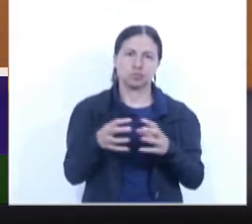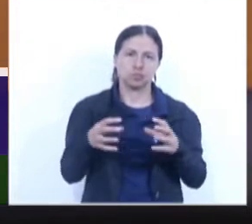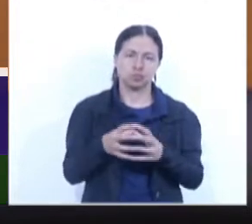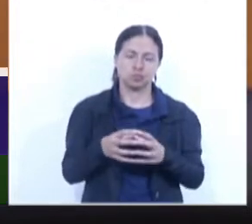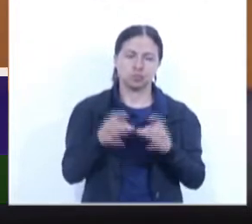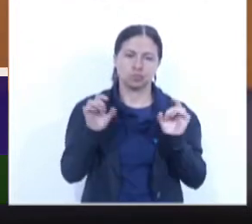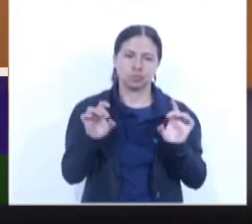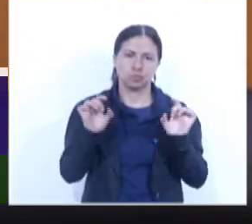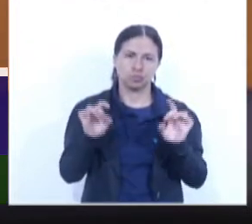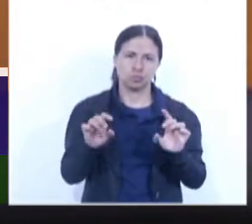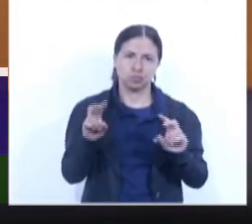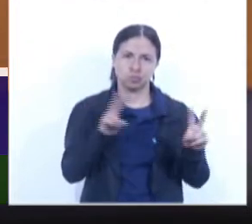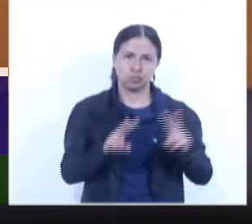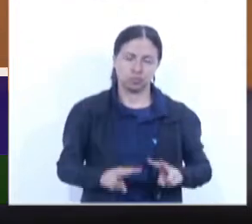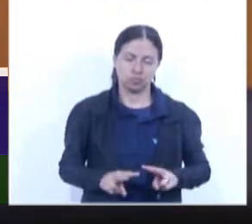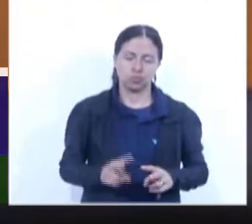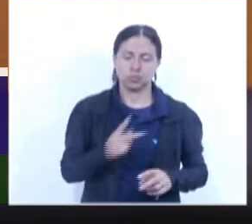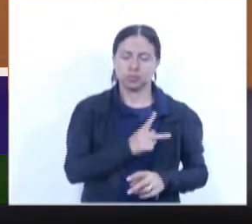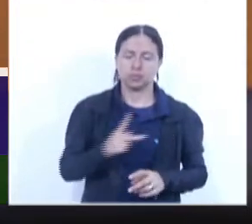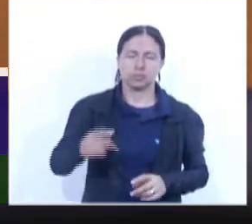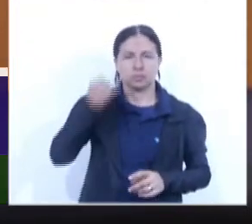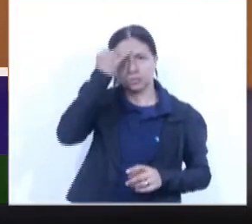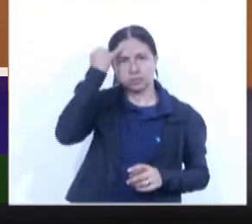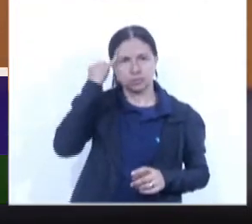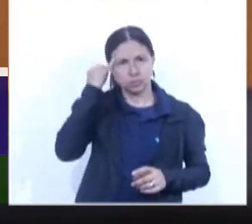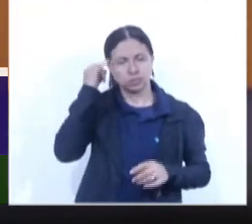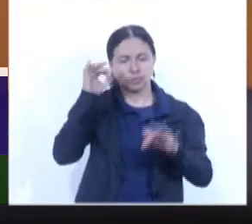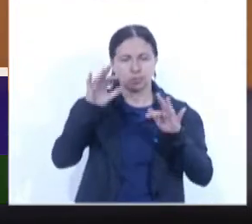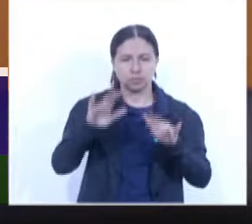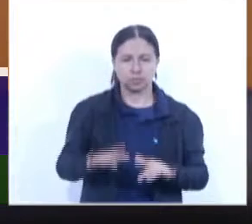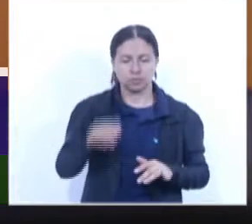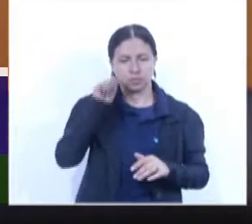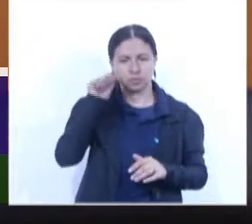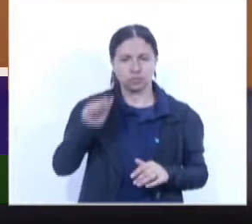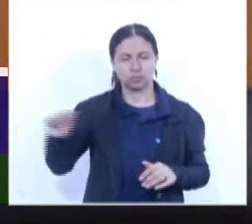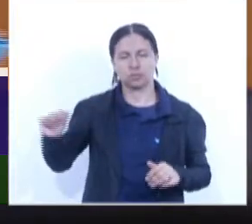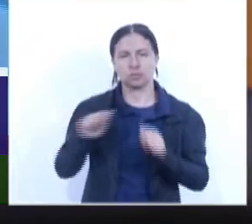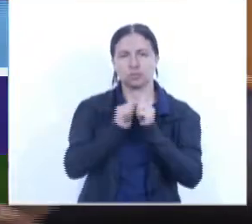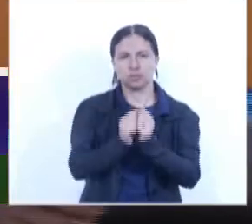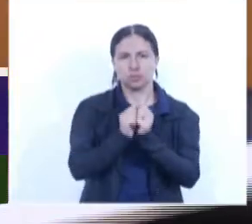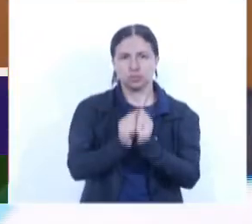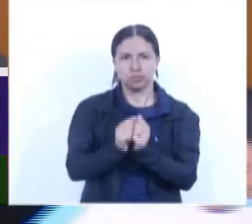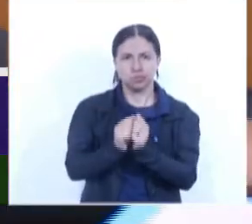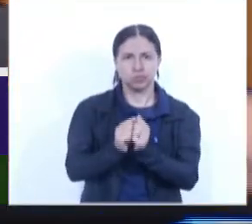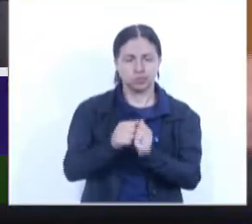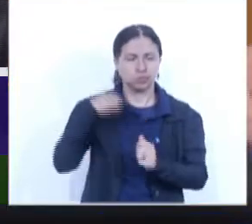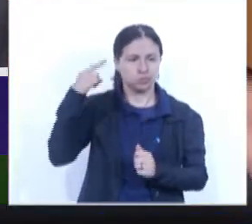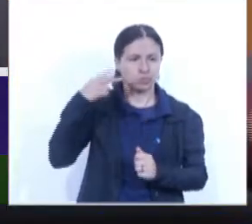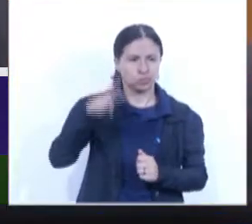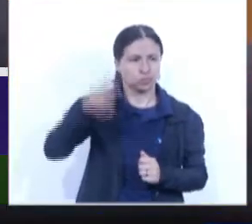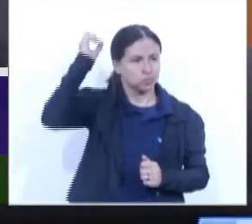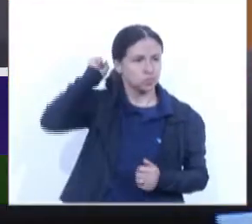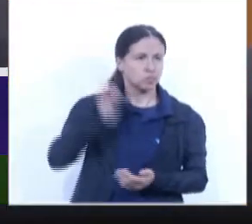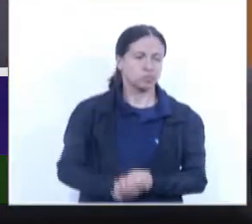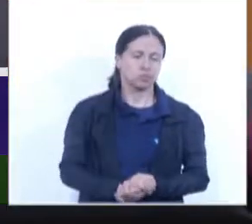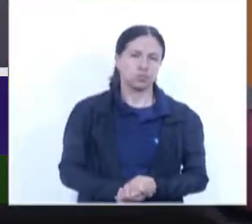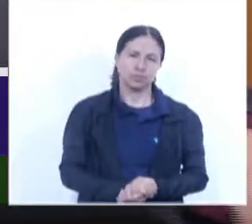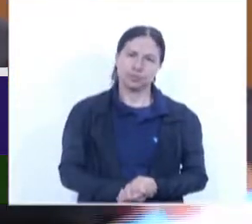especial Presidente Vereador Ivan Nunes relator Vereador abatendo Marquês membro vereadora Lisa